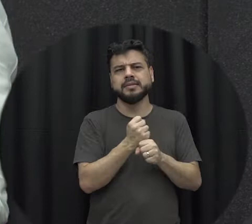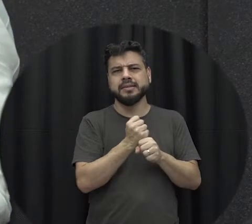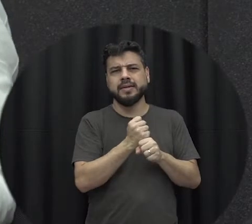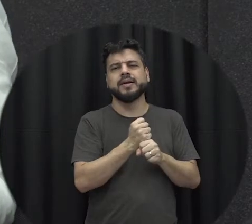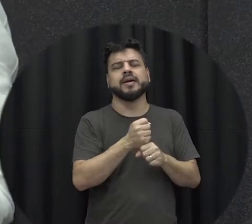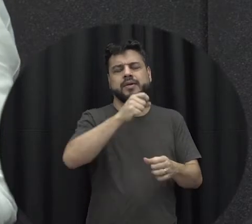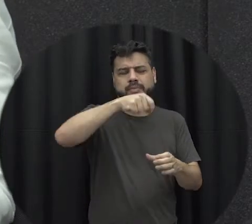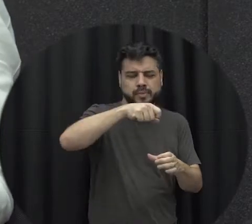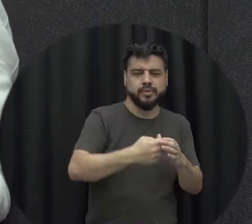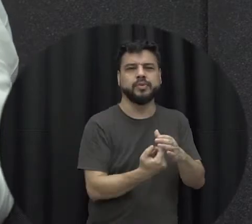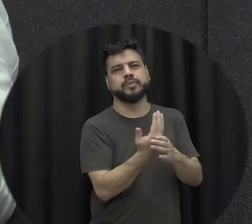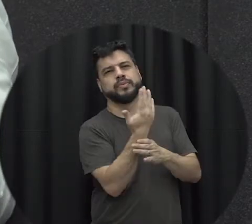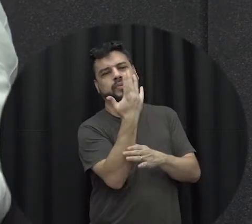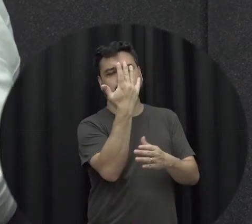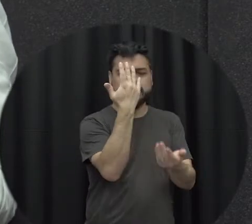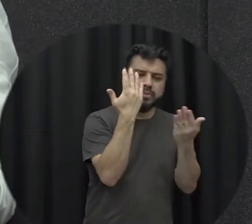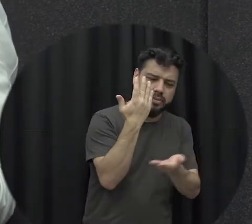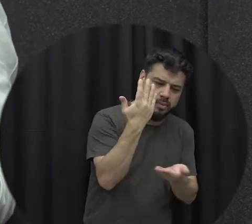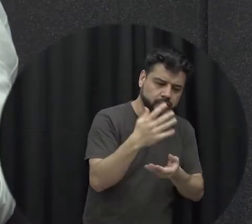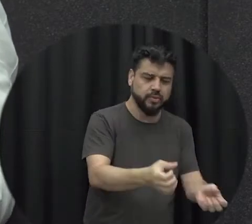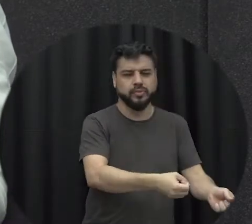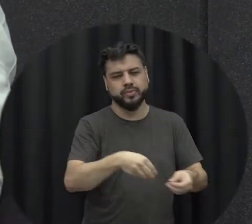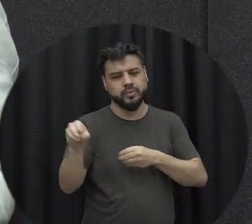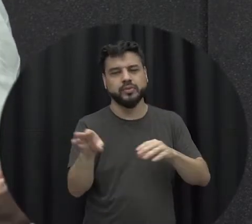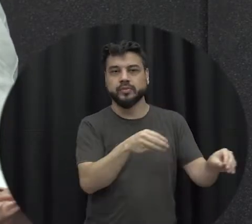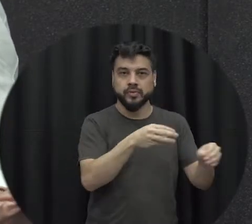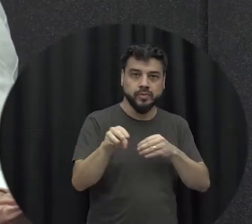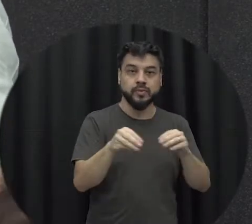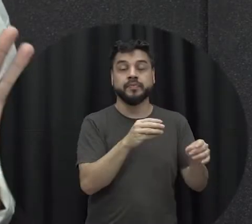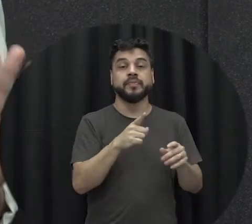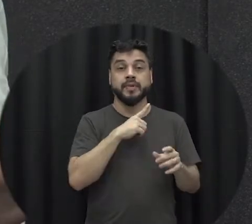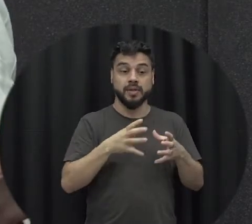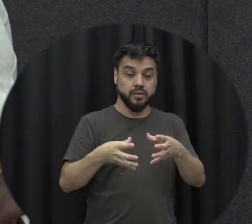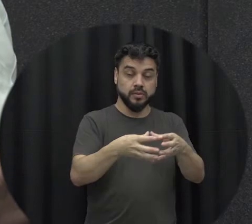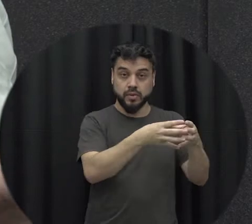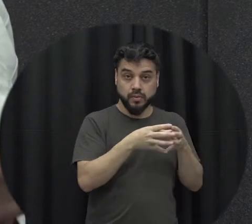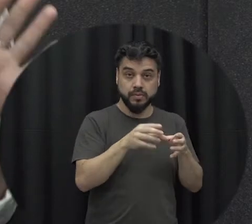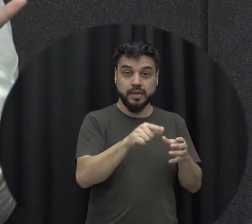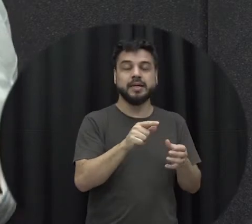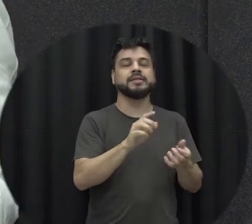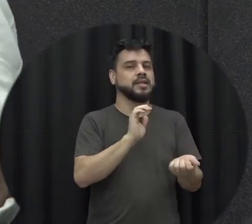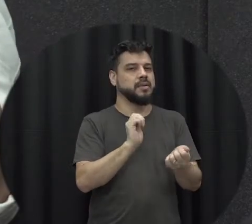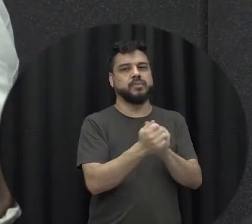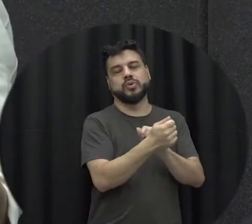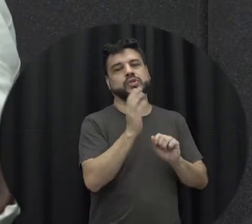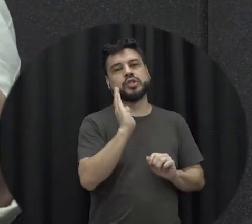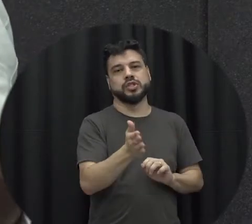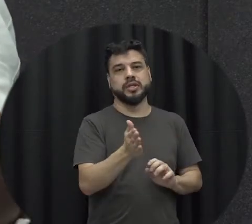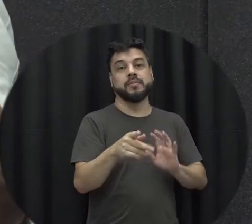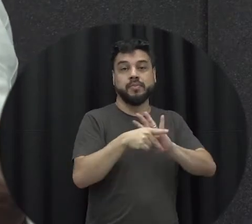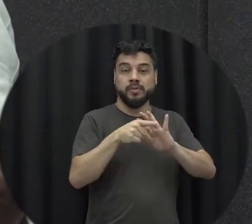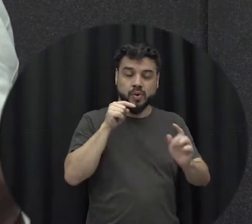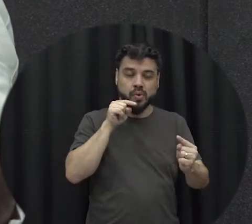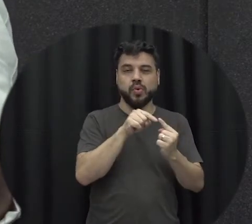de plantação, de cultivo, então aquela comunidade de micro-organismos já mudou. Ela já está adaptada àquela característica